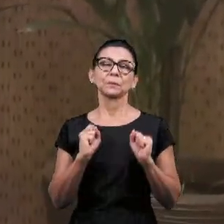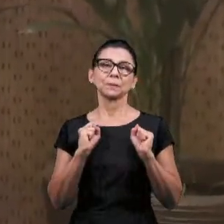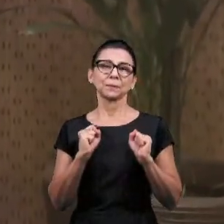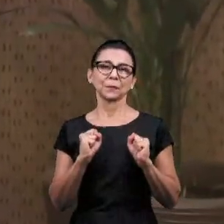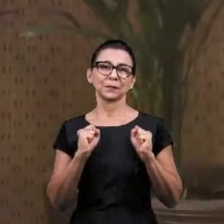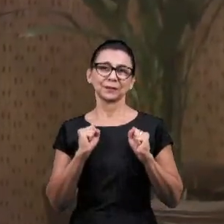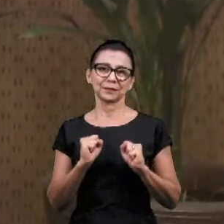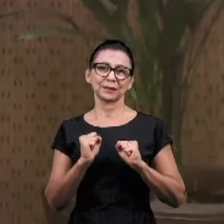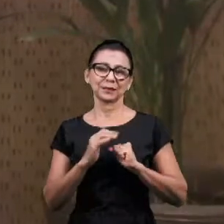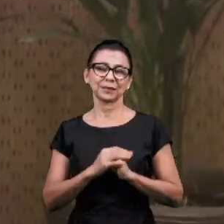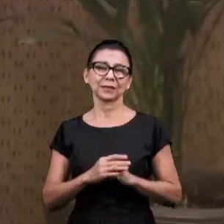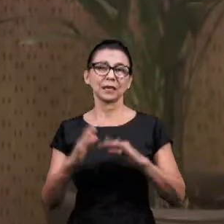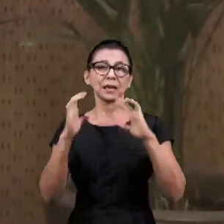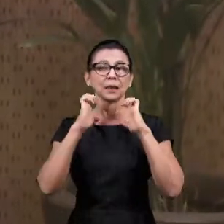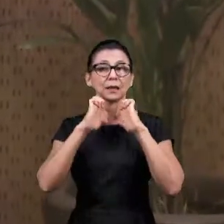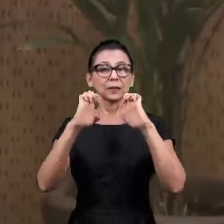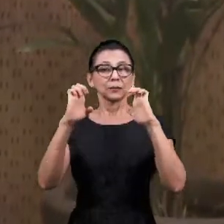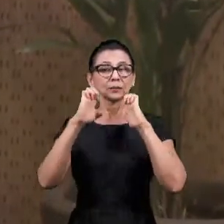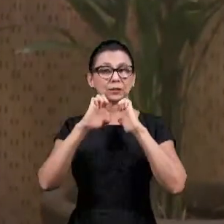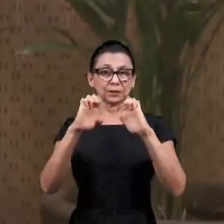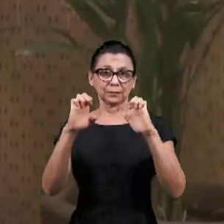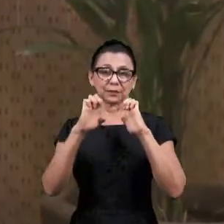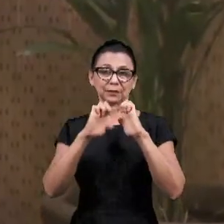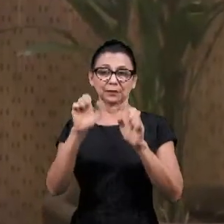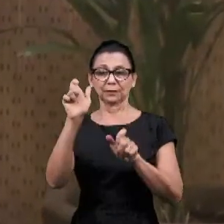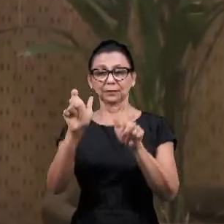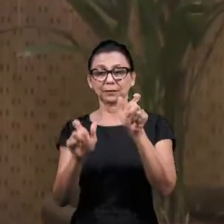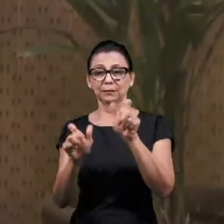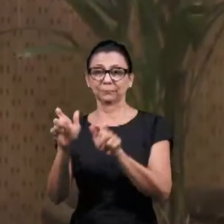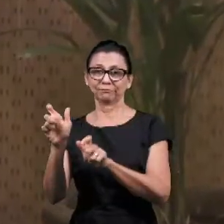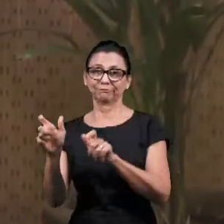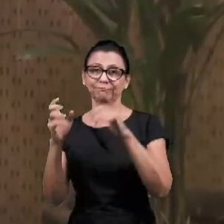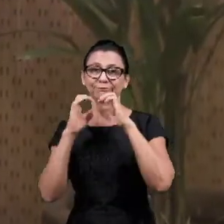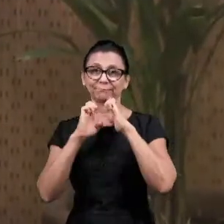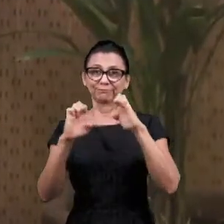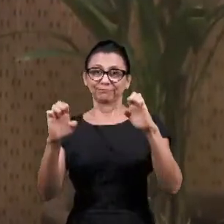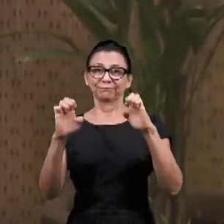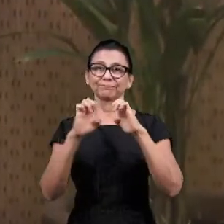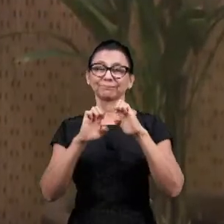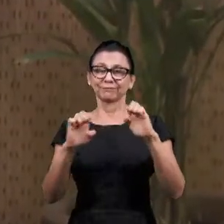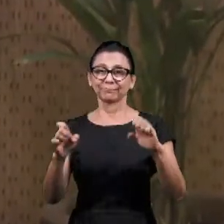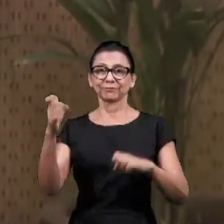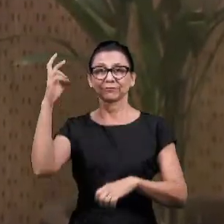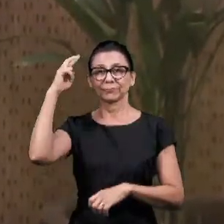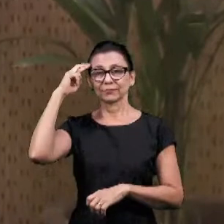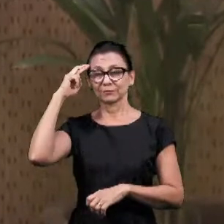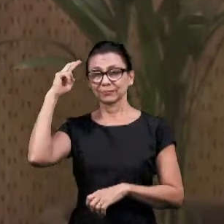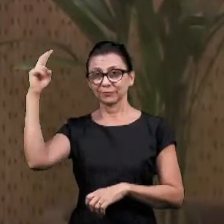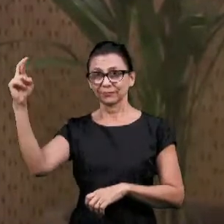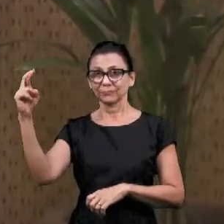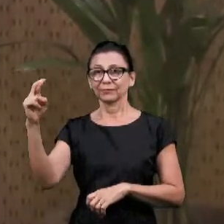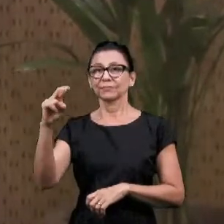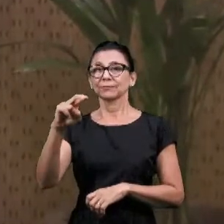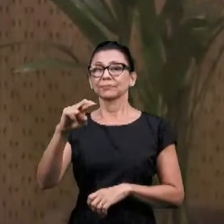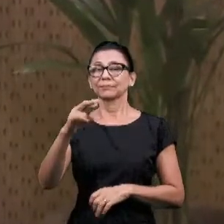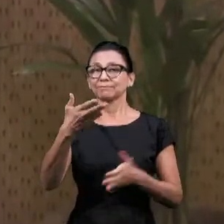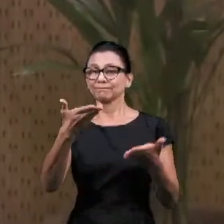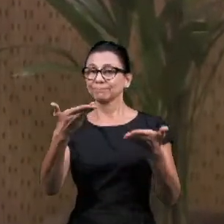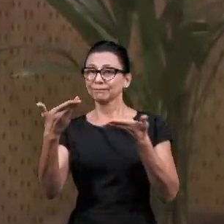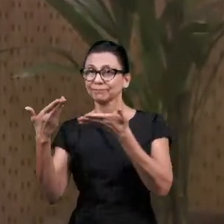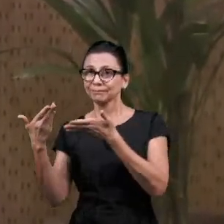para evangelizar. Evangelizar. O Senhor te chamou para ser